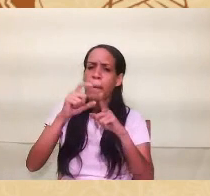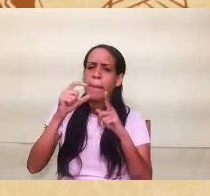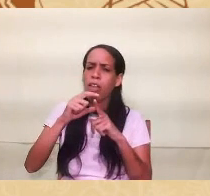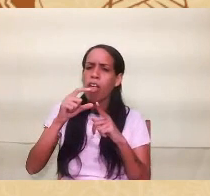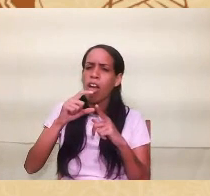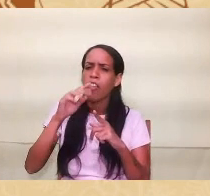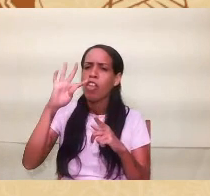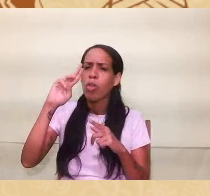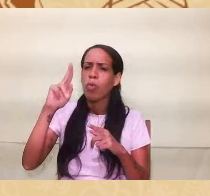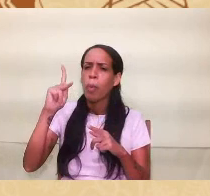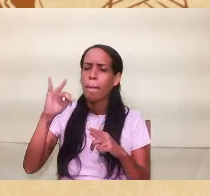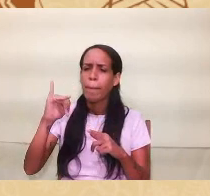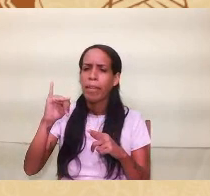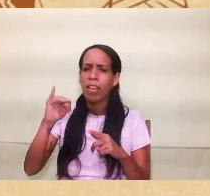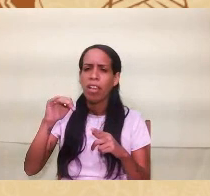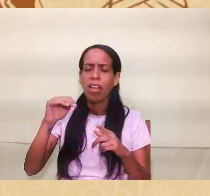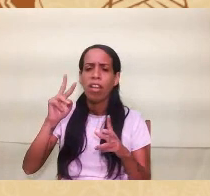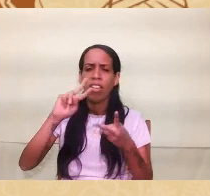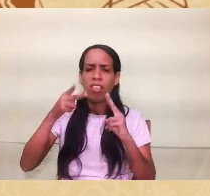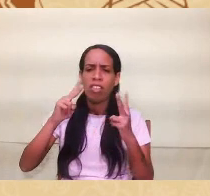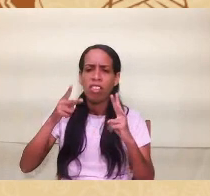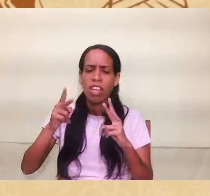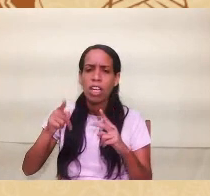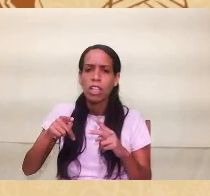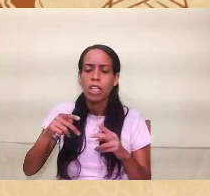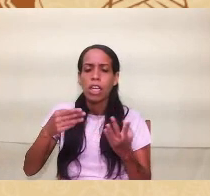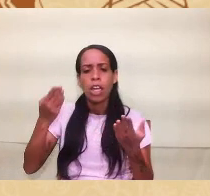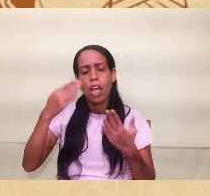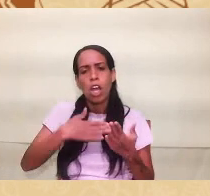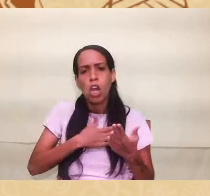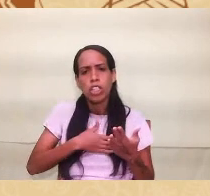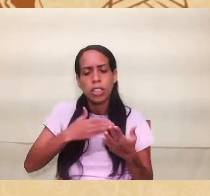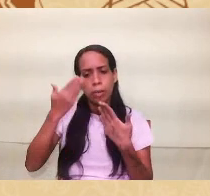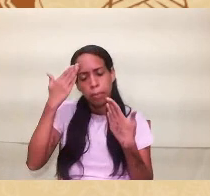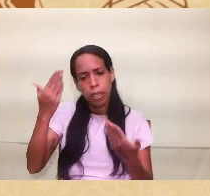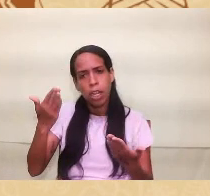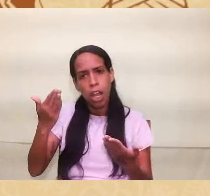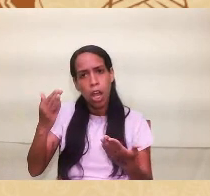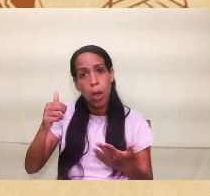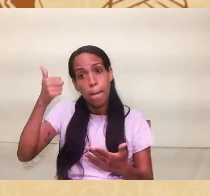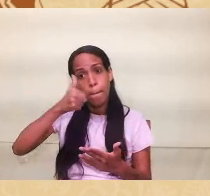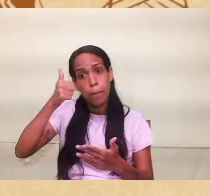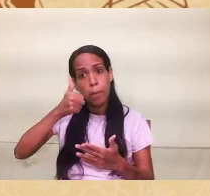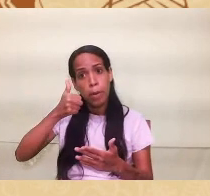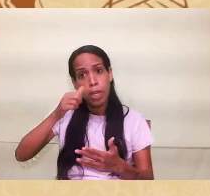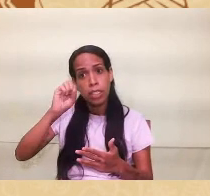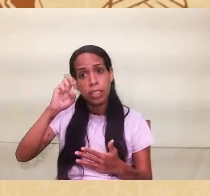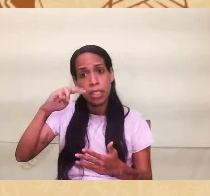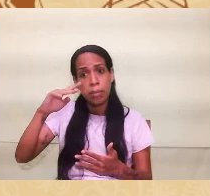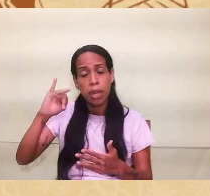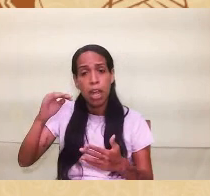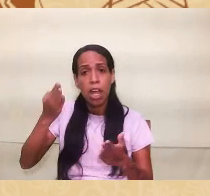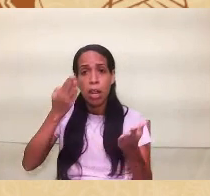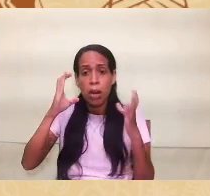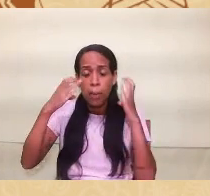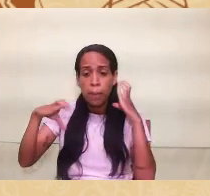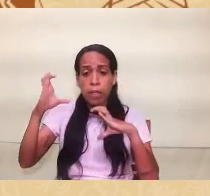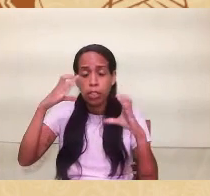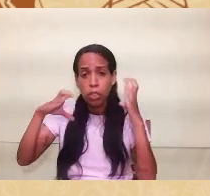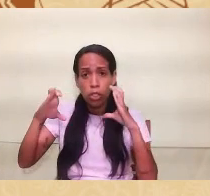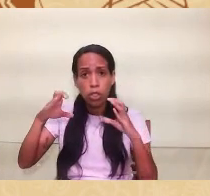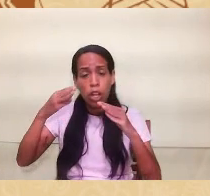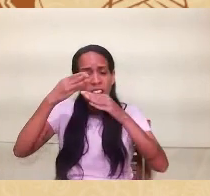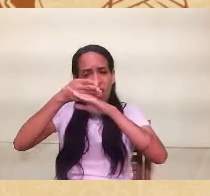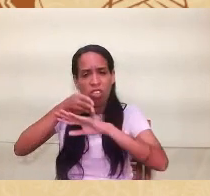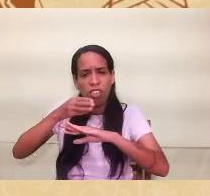pessoas presentes, todas as pessoas parentes, aos que estão organizando esse primeiro seminário nacional de psicologia e enfrentamento